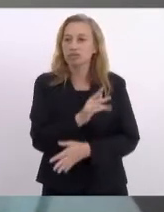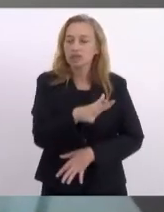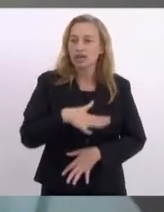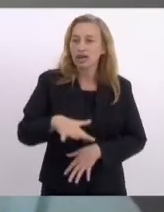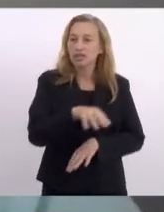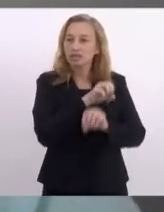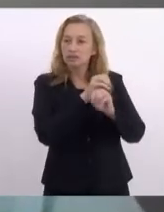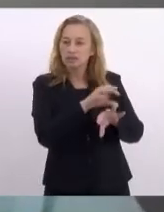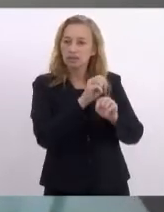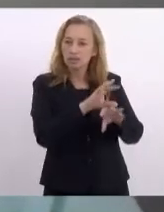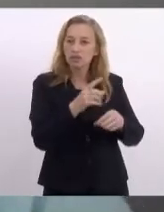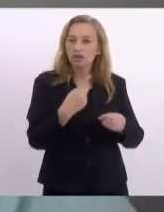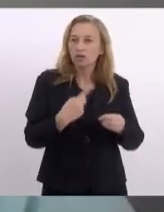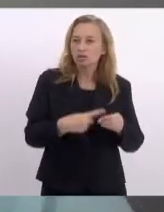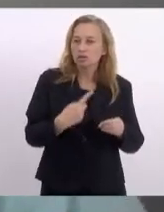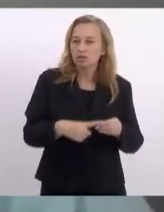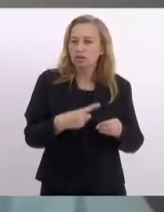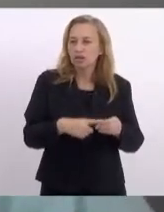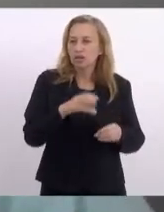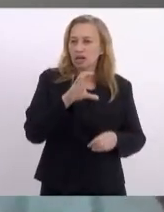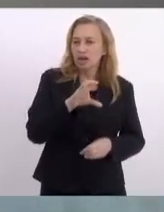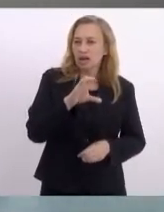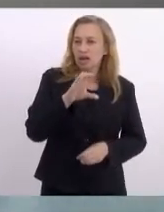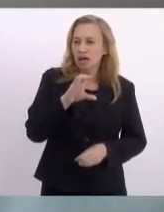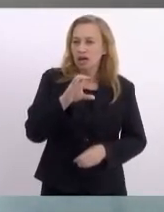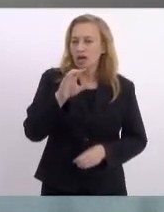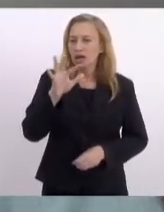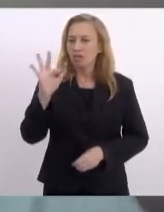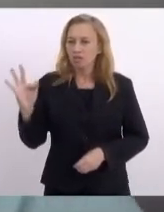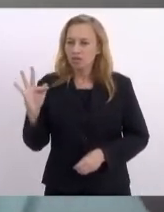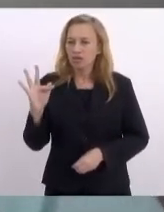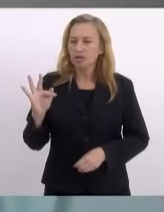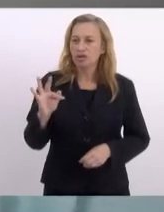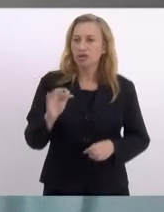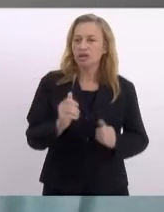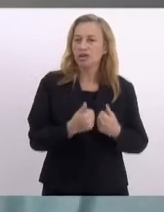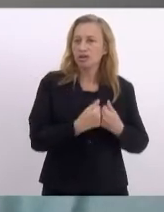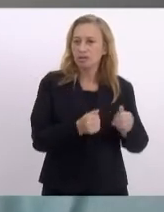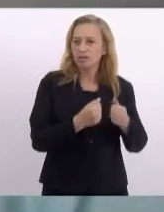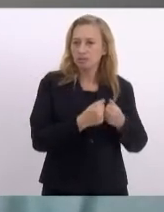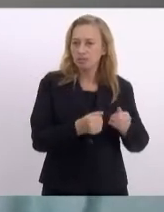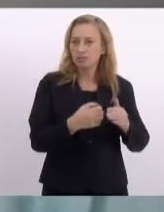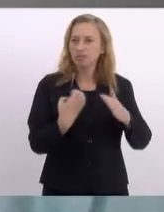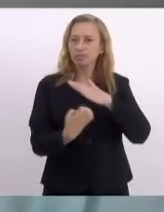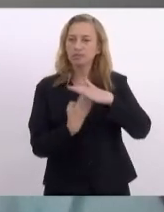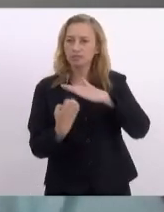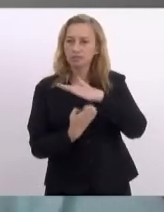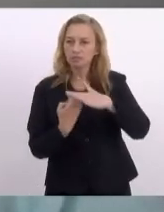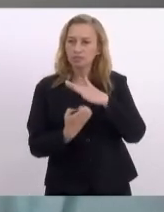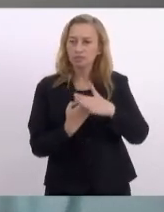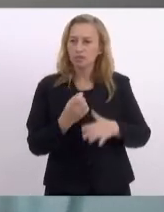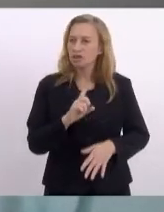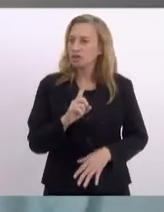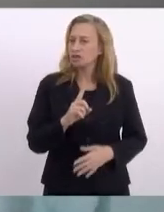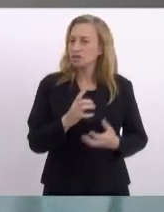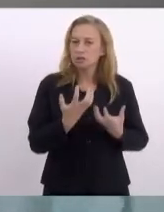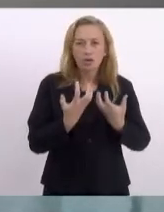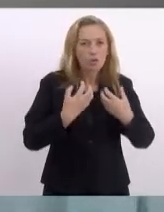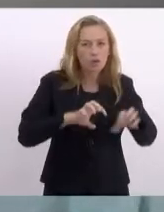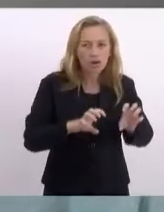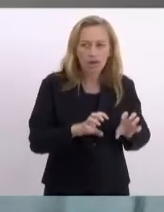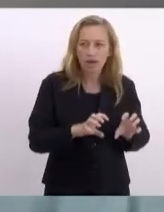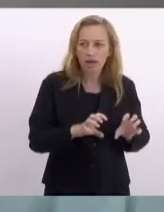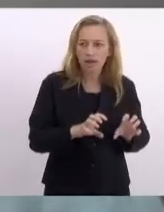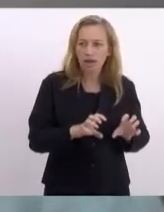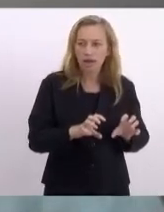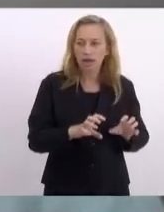educação do município de Cabo Frio, porque a empresa de ônibus Salineiras se recusou a transportar os